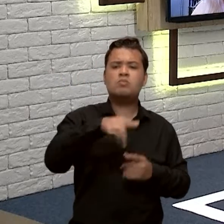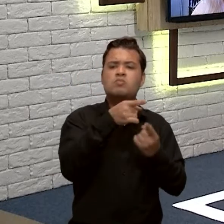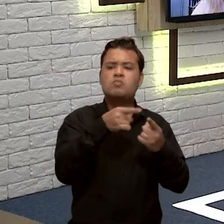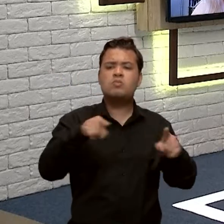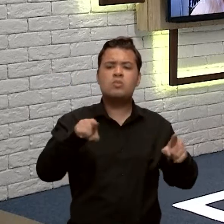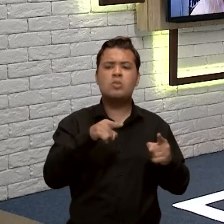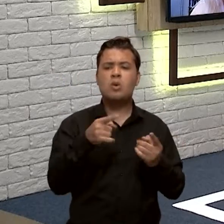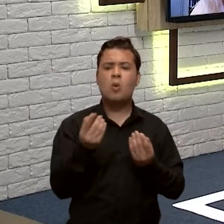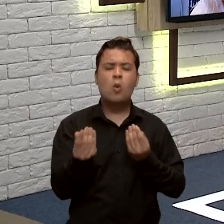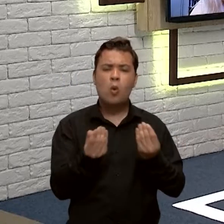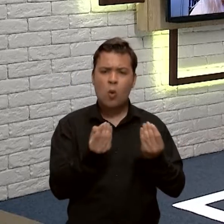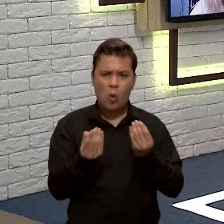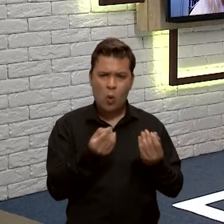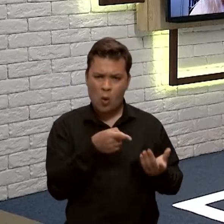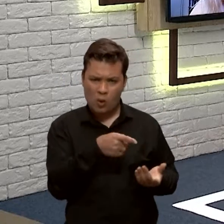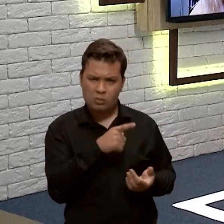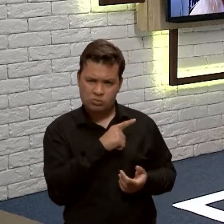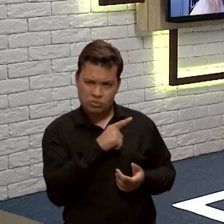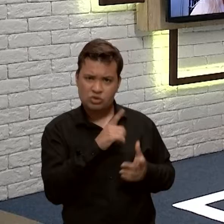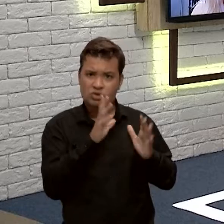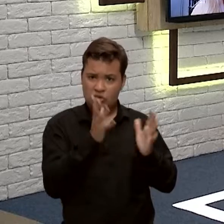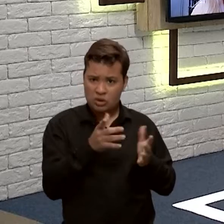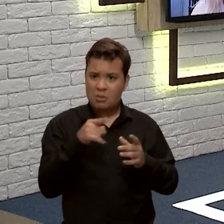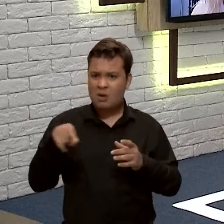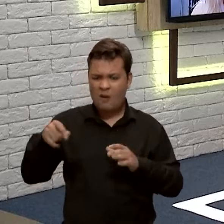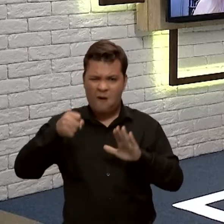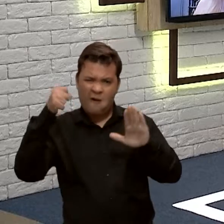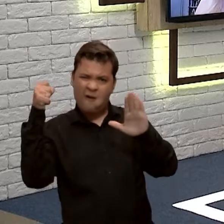um novo gosto musical? Como que era isso?